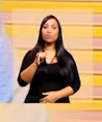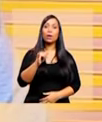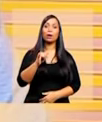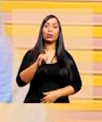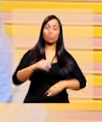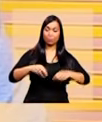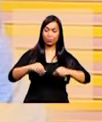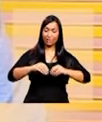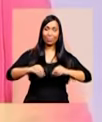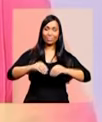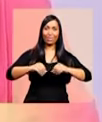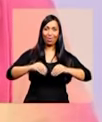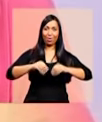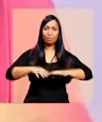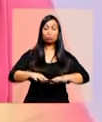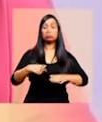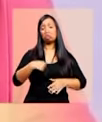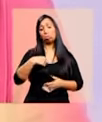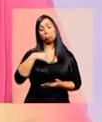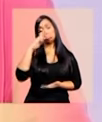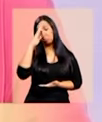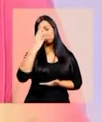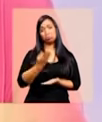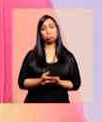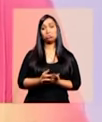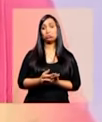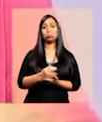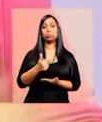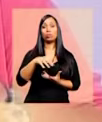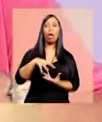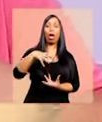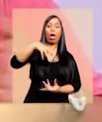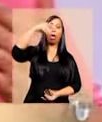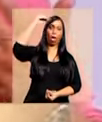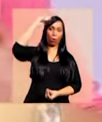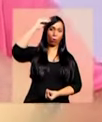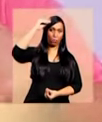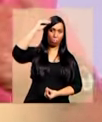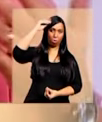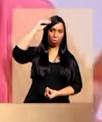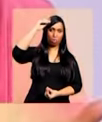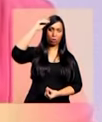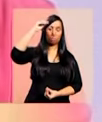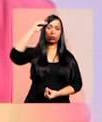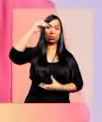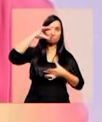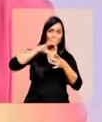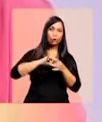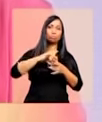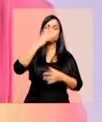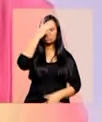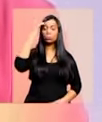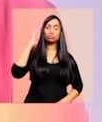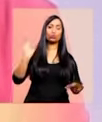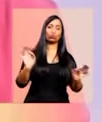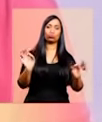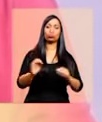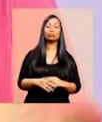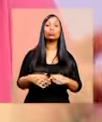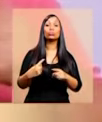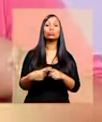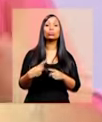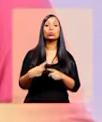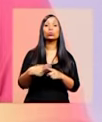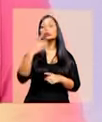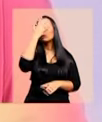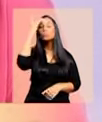vão para a atmosfera. Então eu não acredito que exista uma alma imaterial que compõe o corpo dos seres vivos.